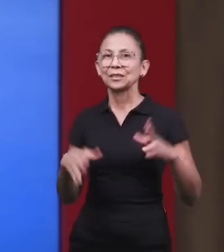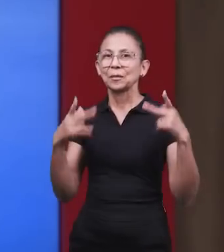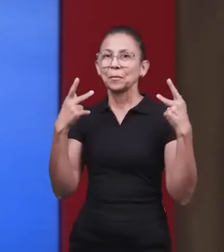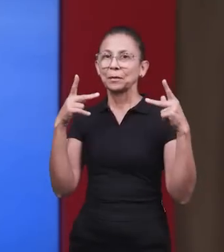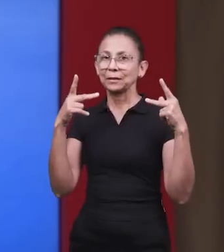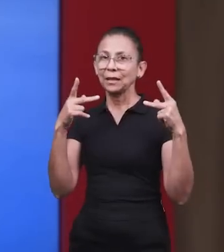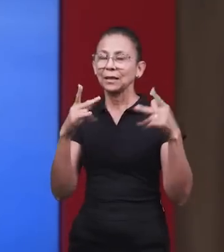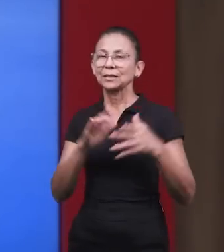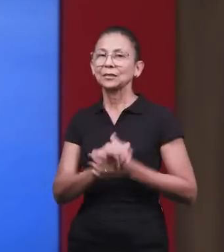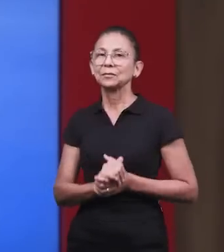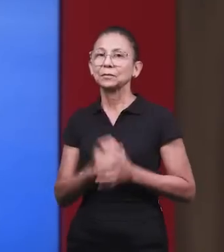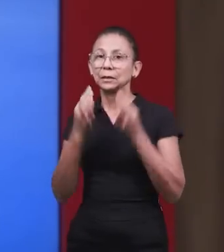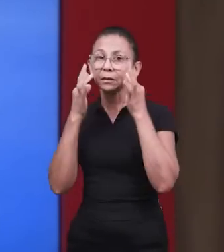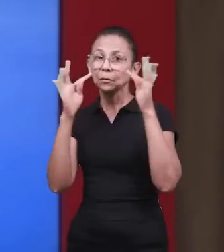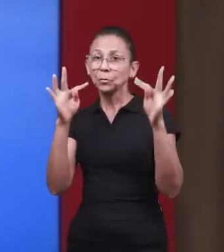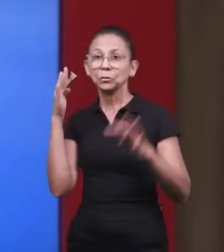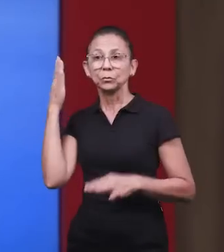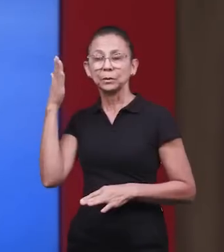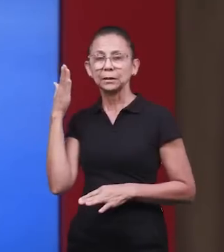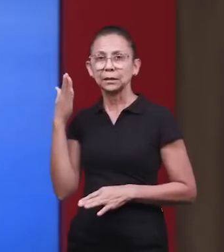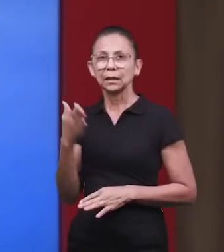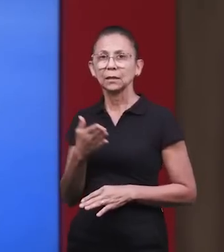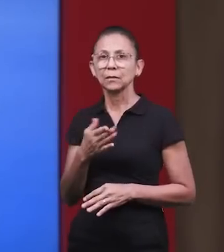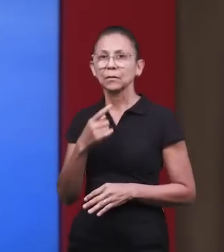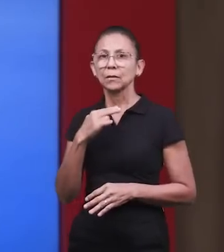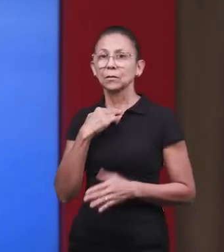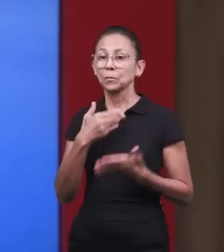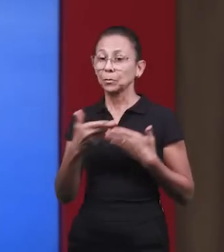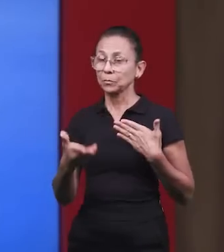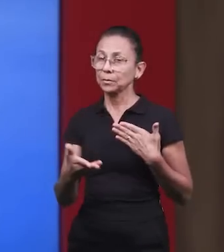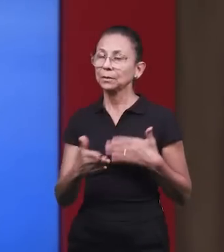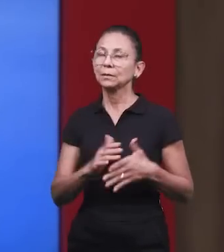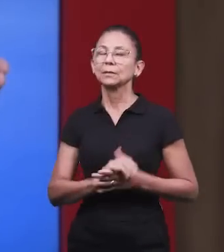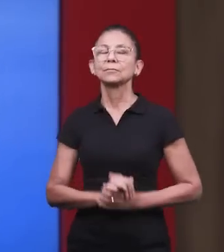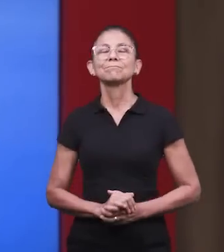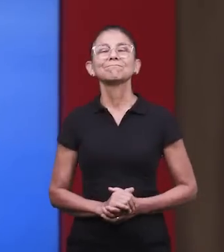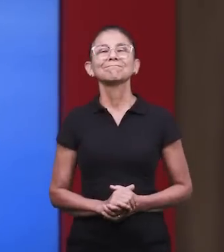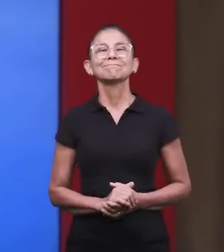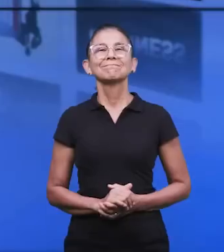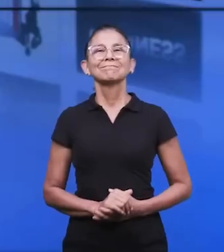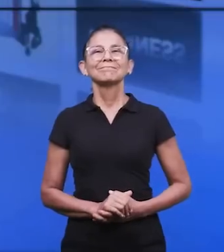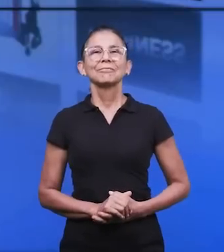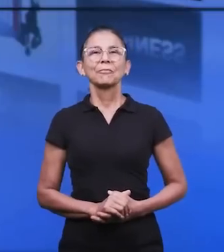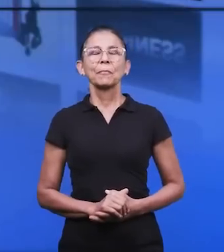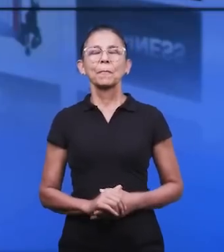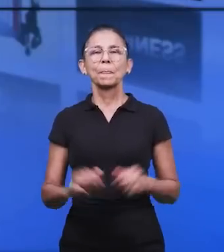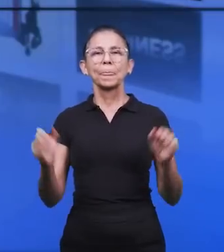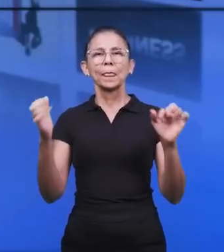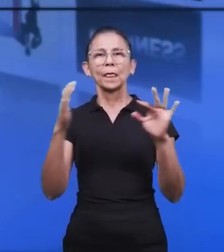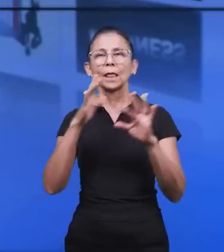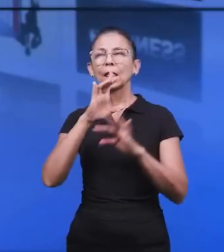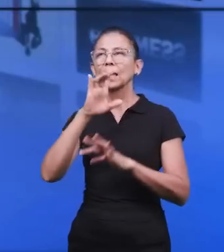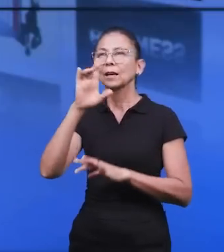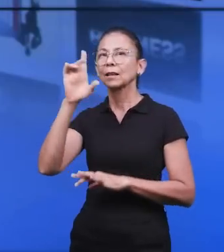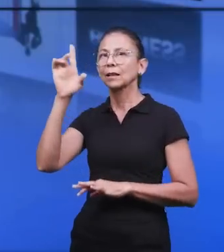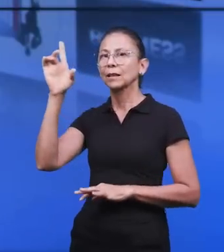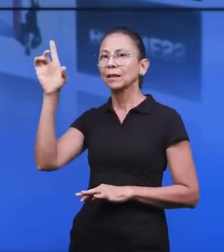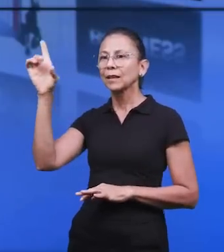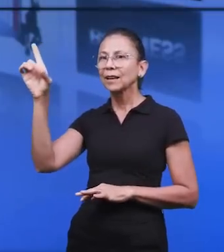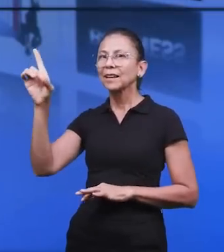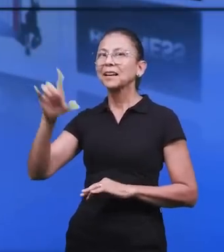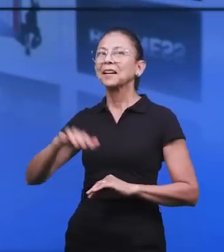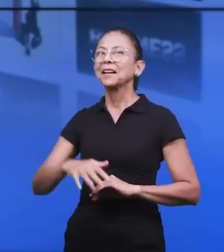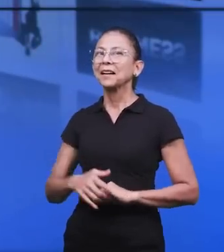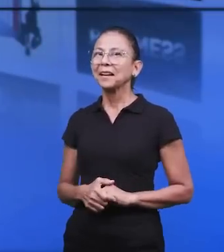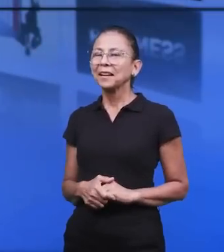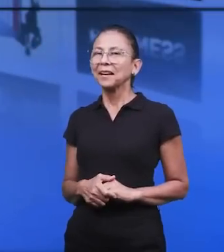perca, hein? Participe do culto especial nesta terça-feira com os nossos irmãos do exterior. Glória a Deus pelo entendimento da